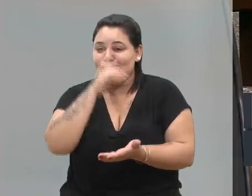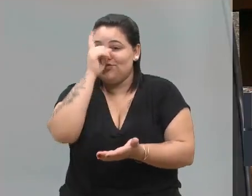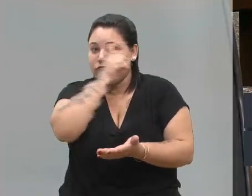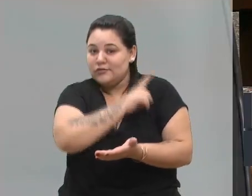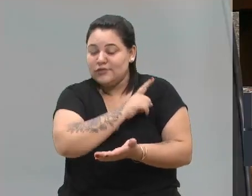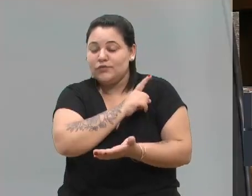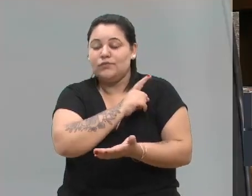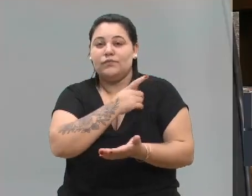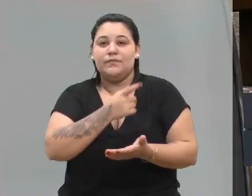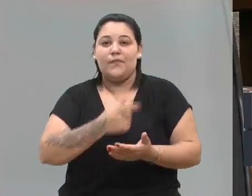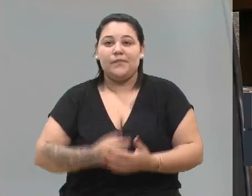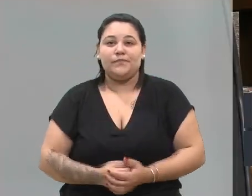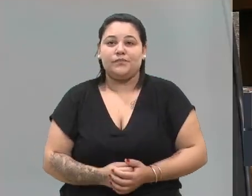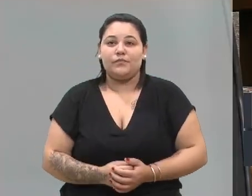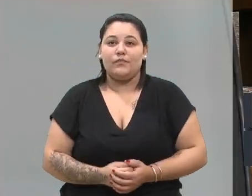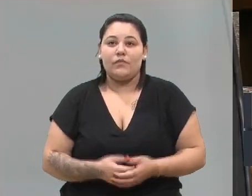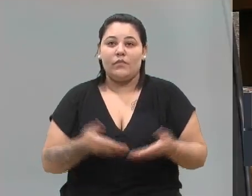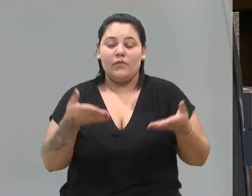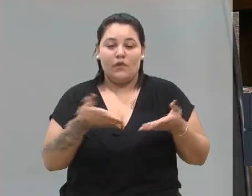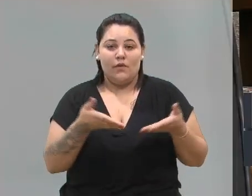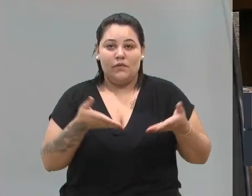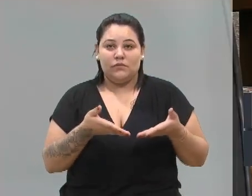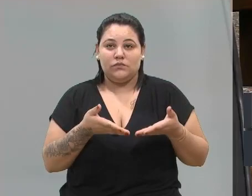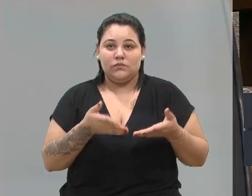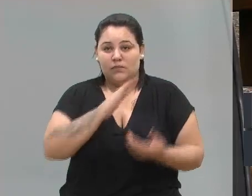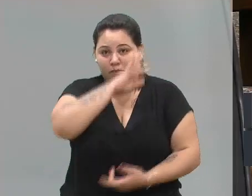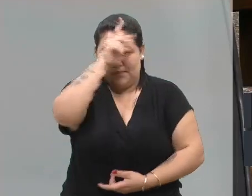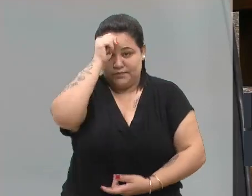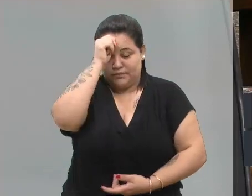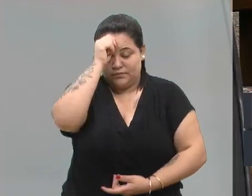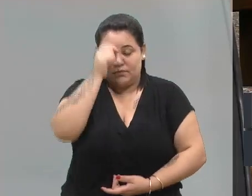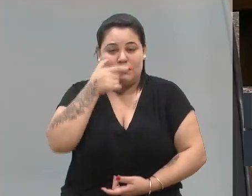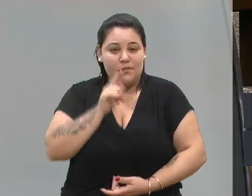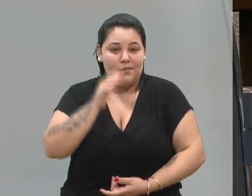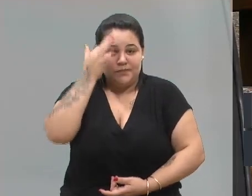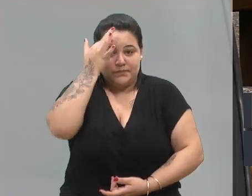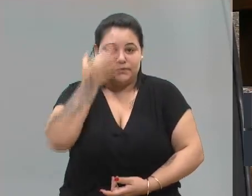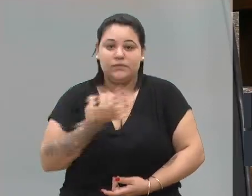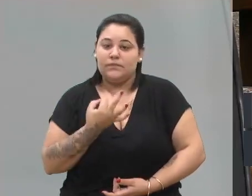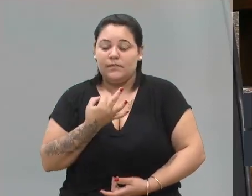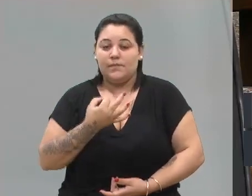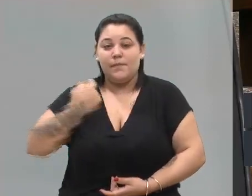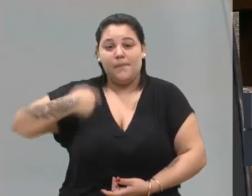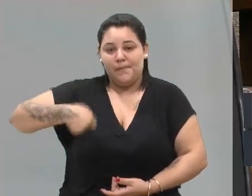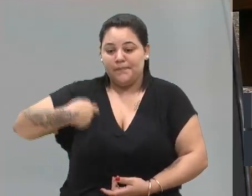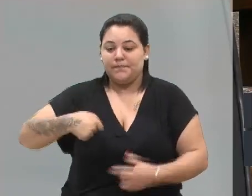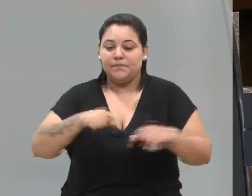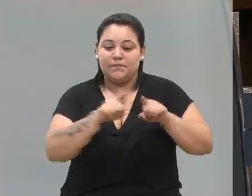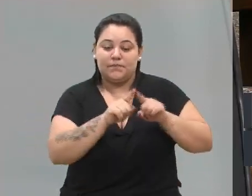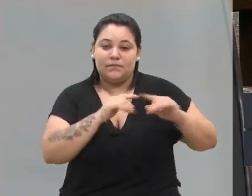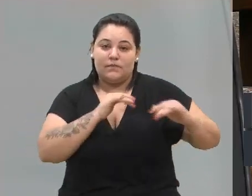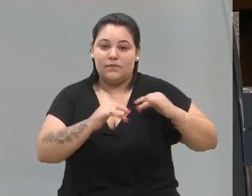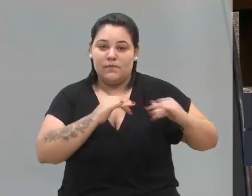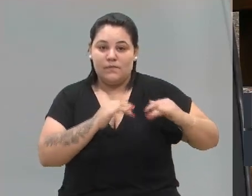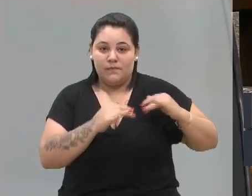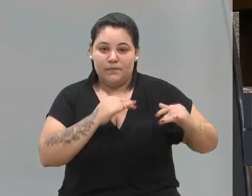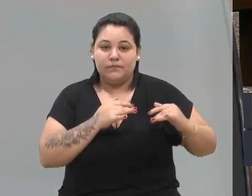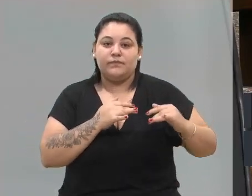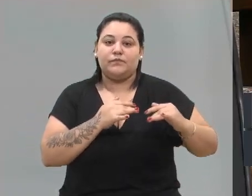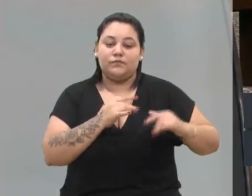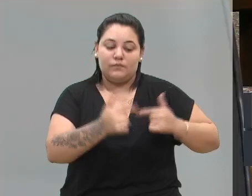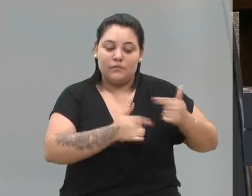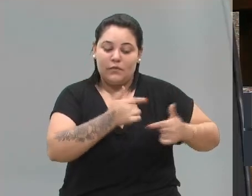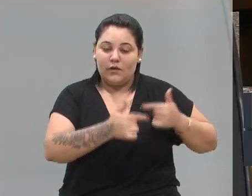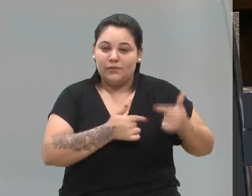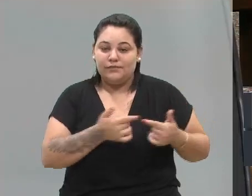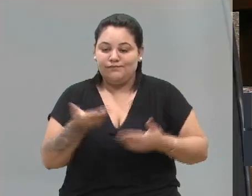para que, né, hoje a Prefeitura Municipal entendesse a necessidade e o quanto movimento, o quanto emprega, o quanto gera, o